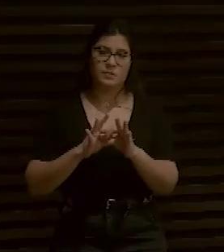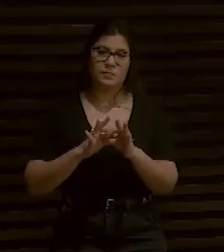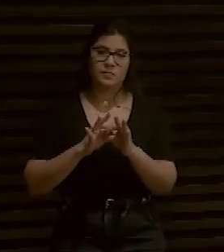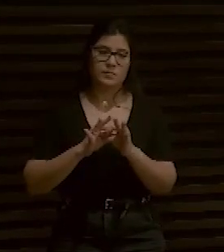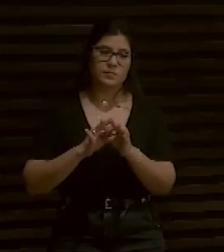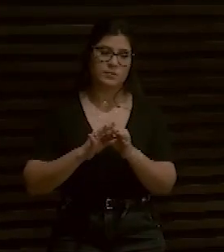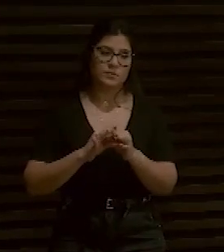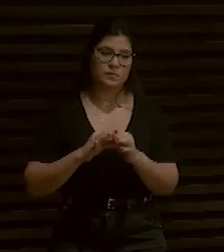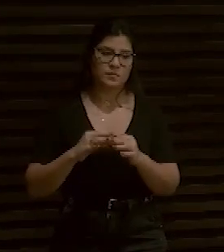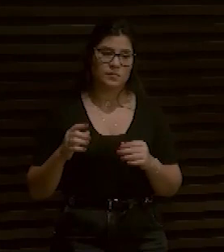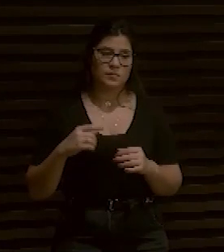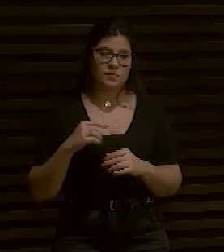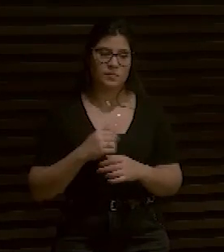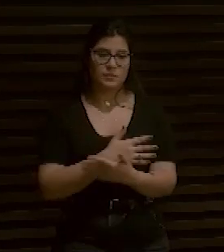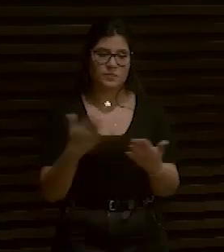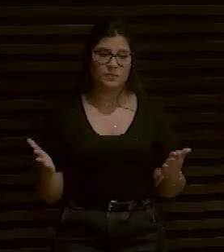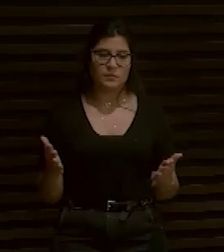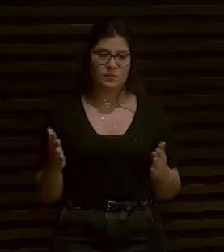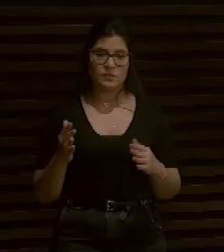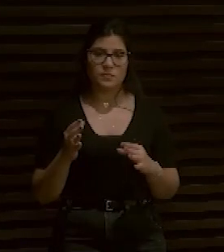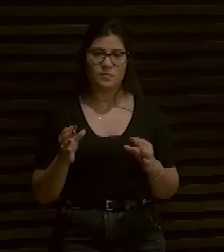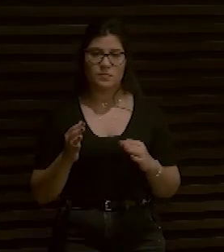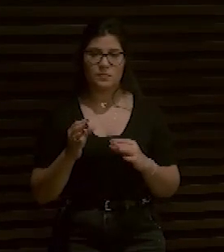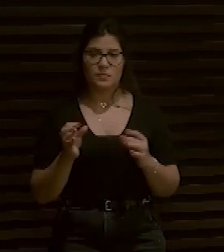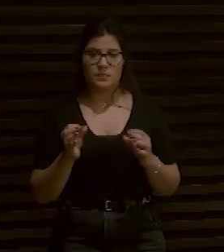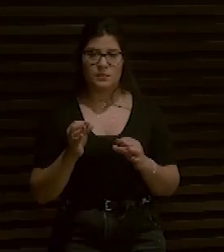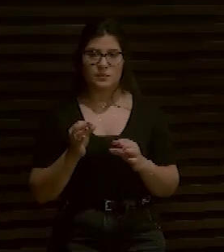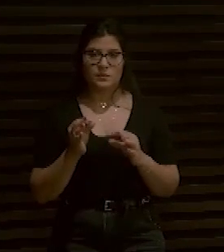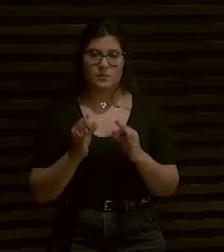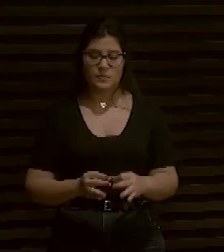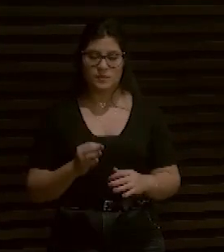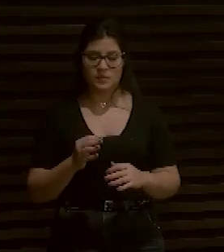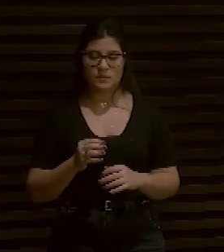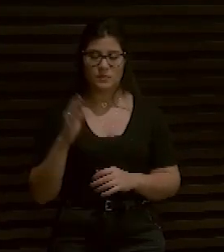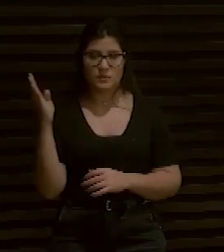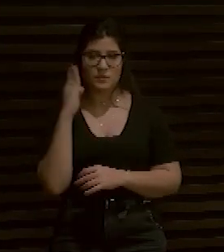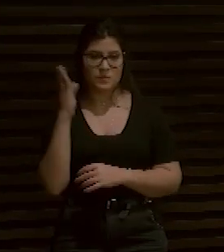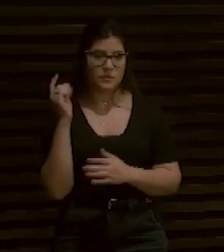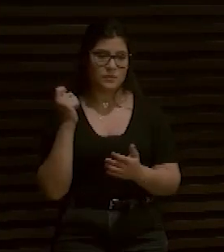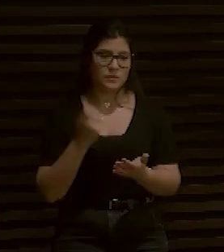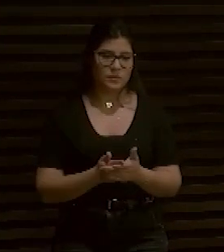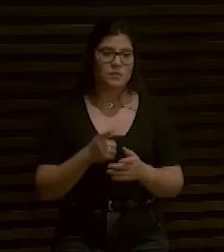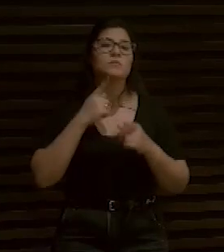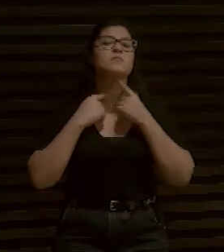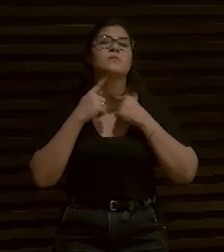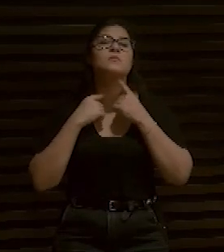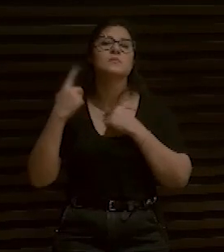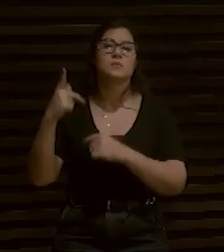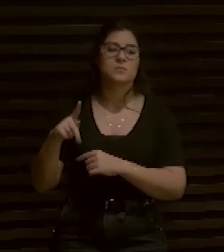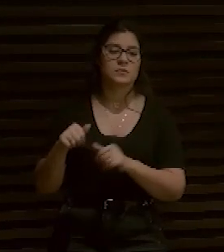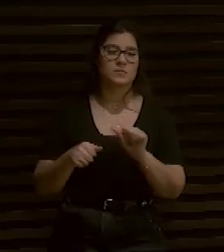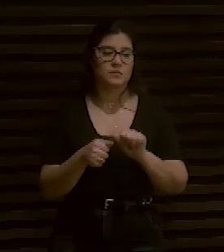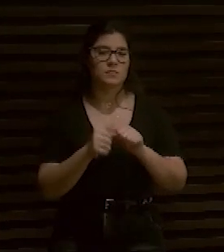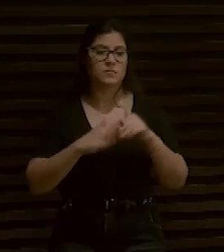vos aperfeiçoe em todo o bem, para cumprirdes a sua vontade, operando em vós